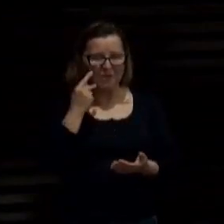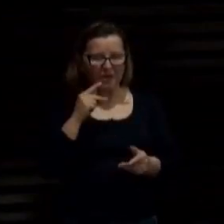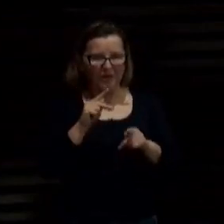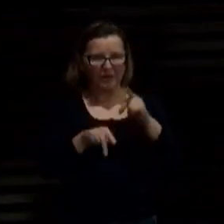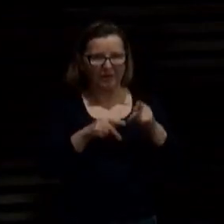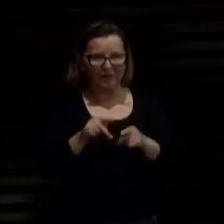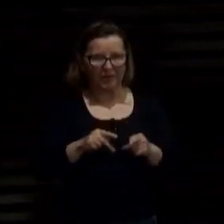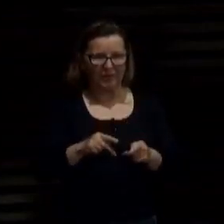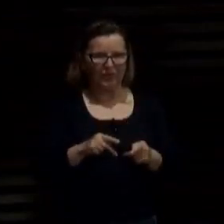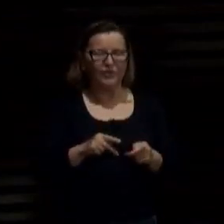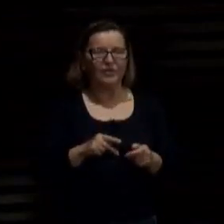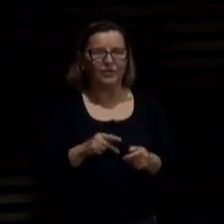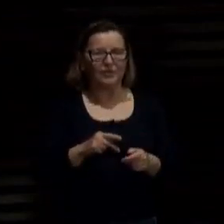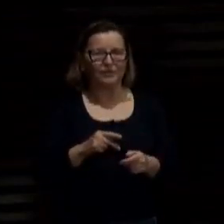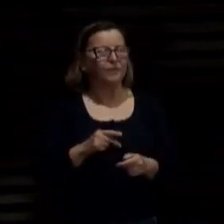4,